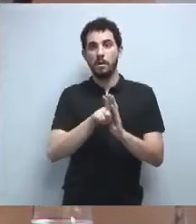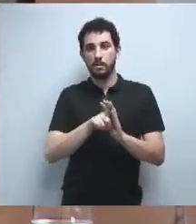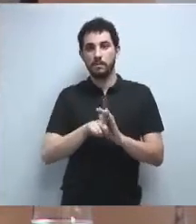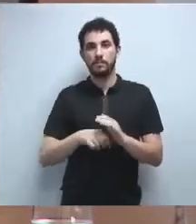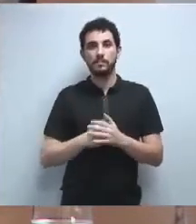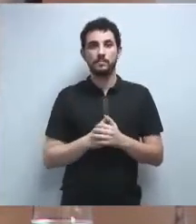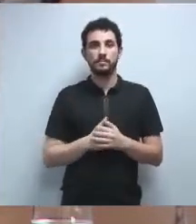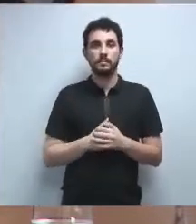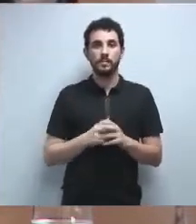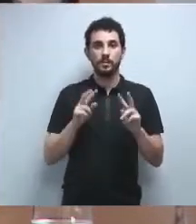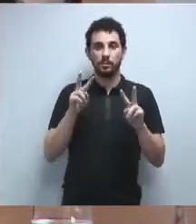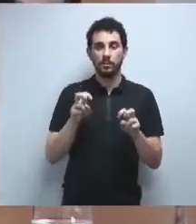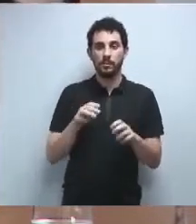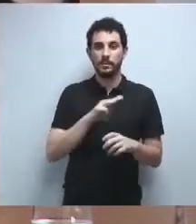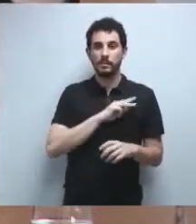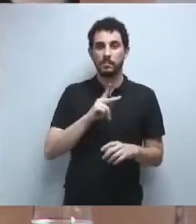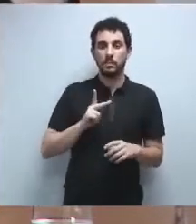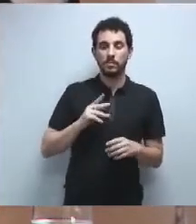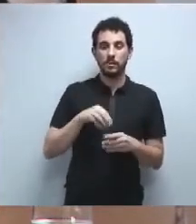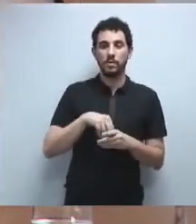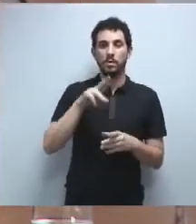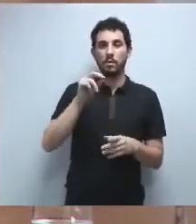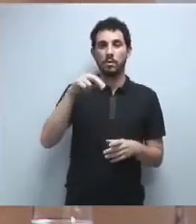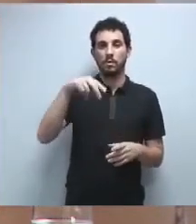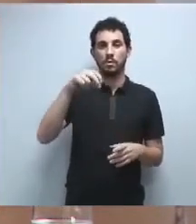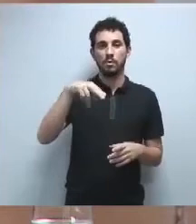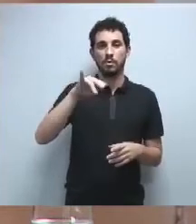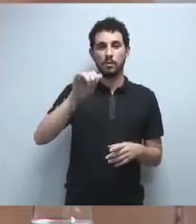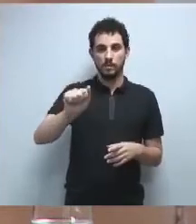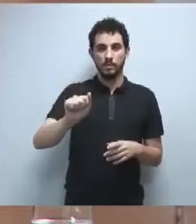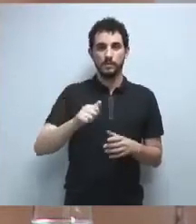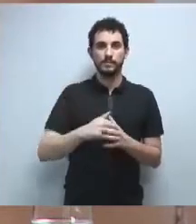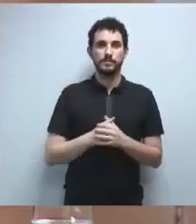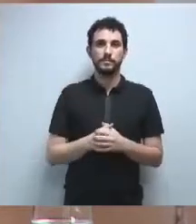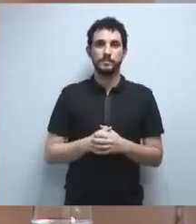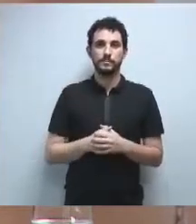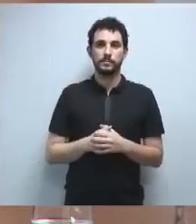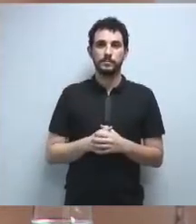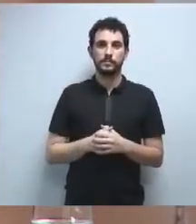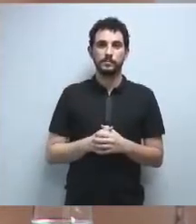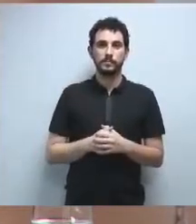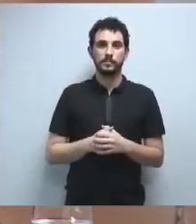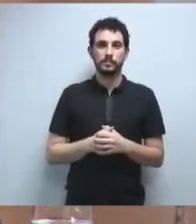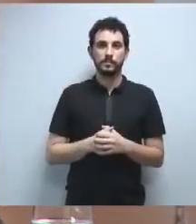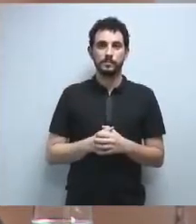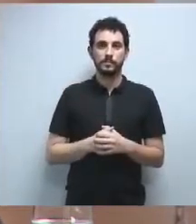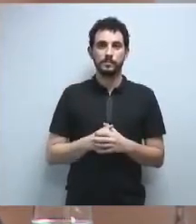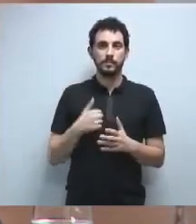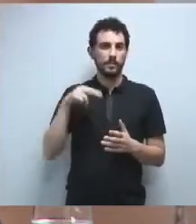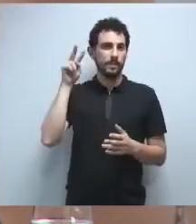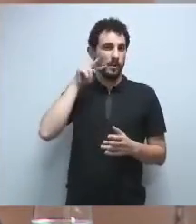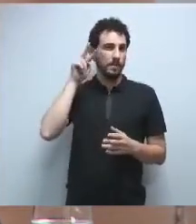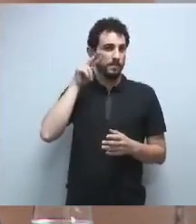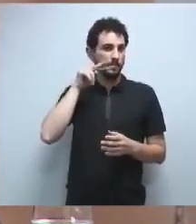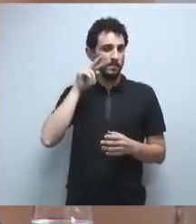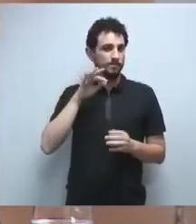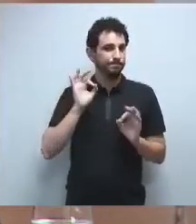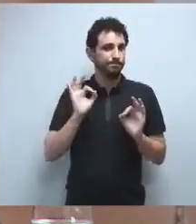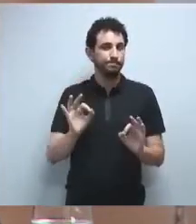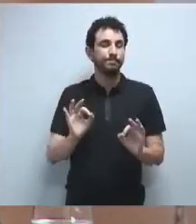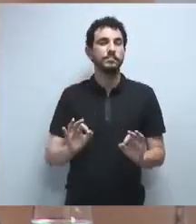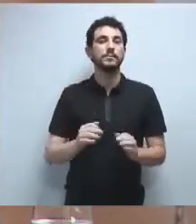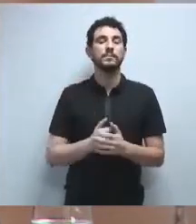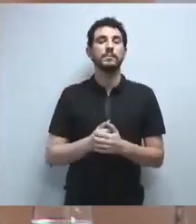sobre o ministério público de rondônia em rondônia eu me lembro que os perfeitamento